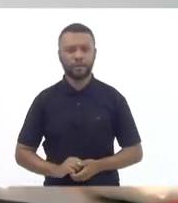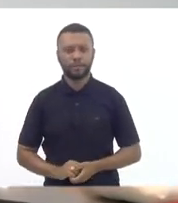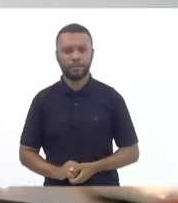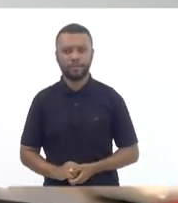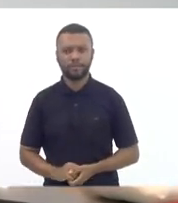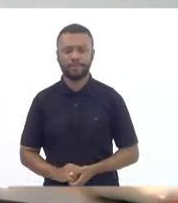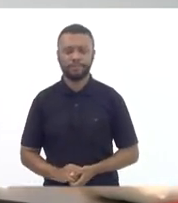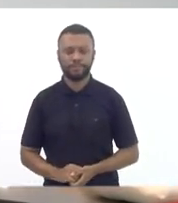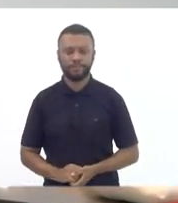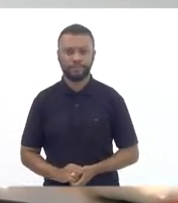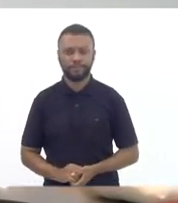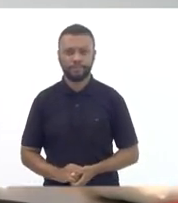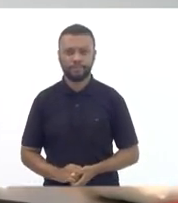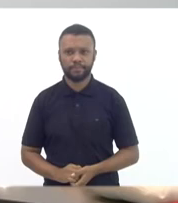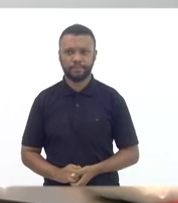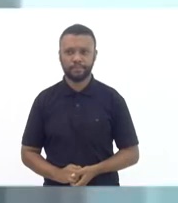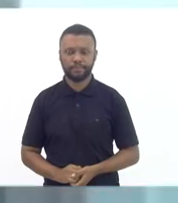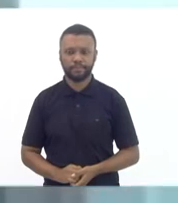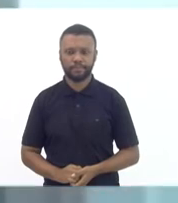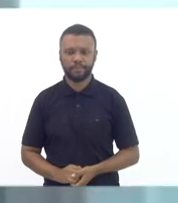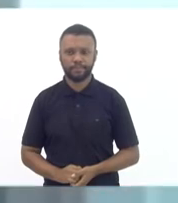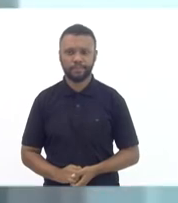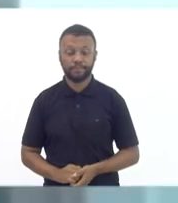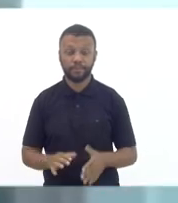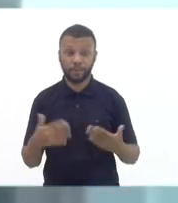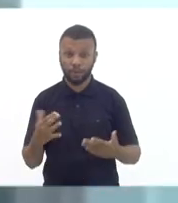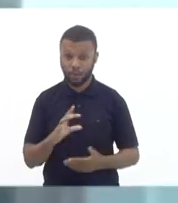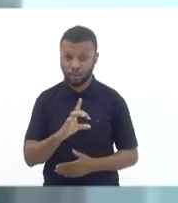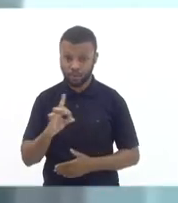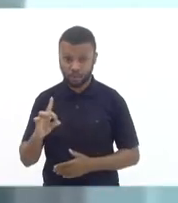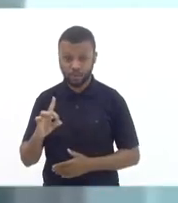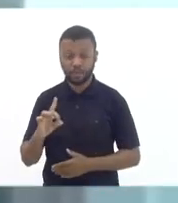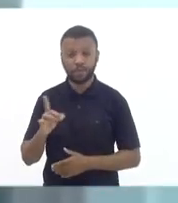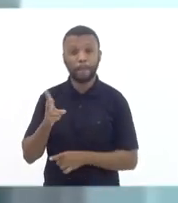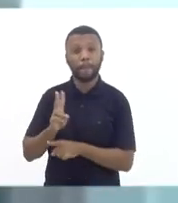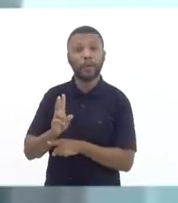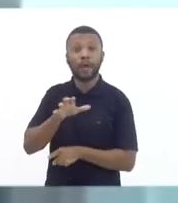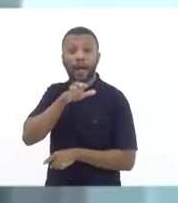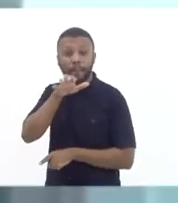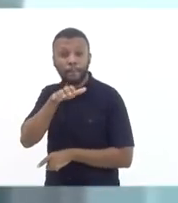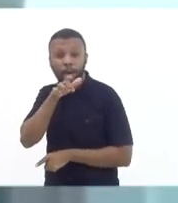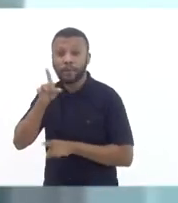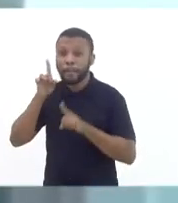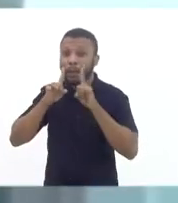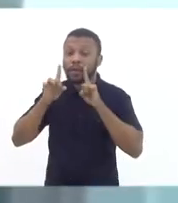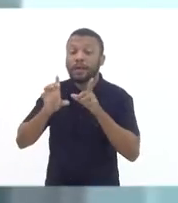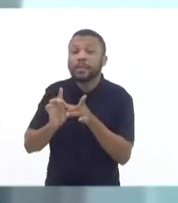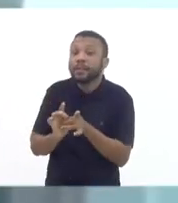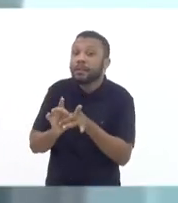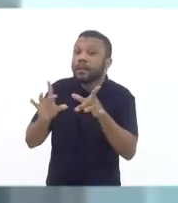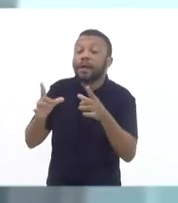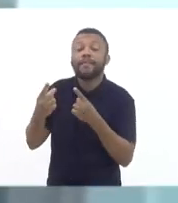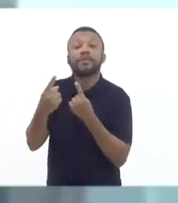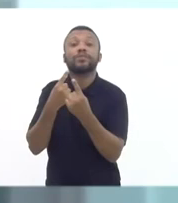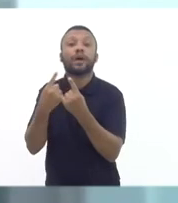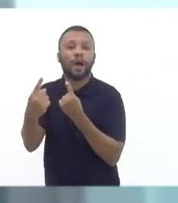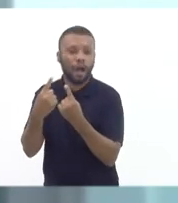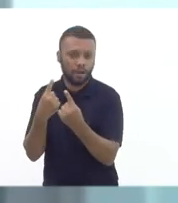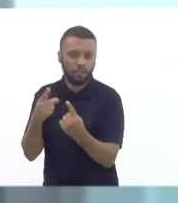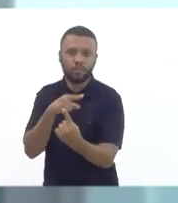Então, deixa eu te falar. A Coordenadoria de Proteção Animal em Maricá, ela sempre esteve aberta para diálogo e para